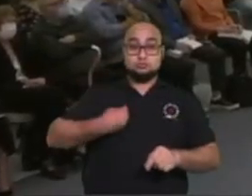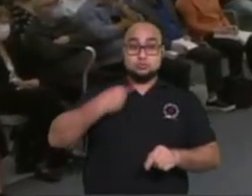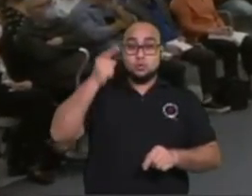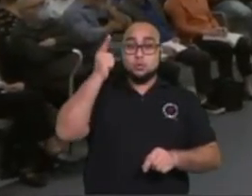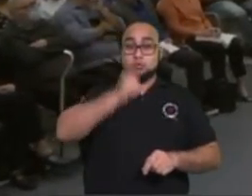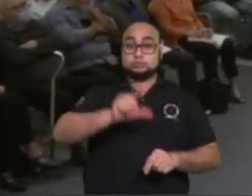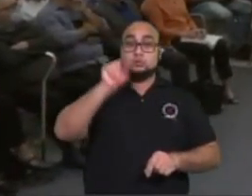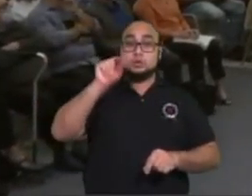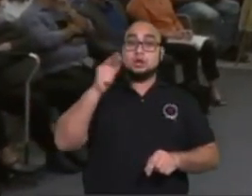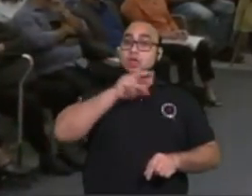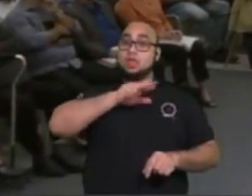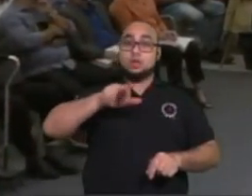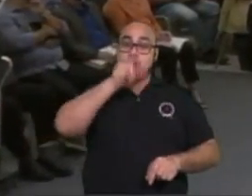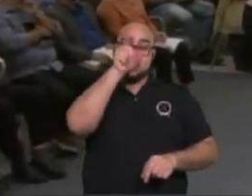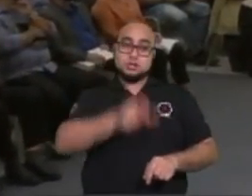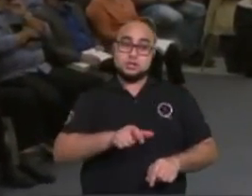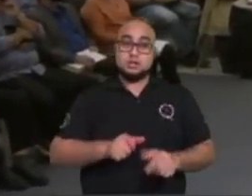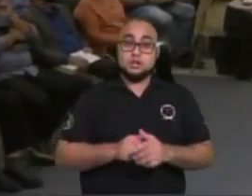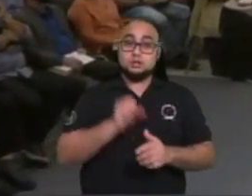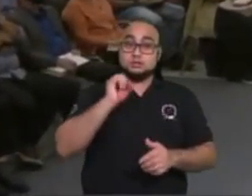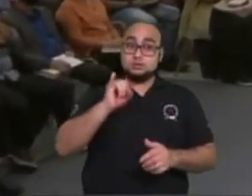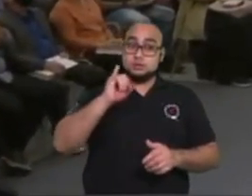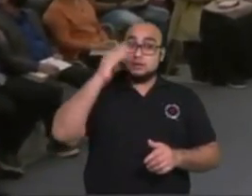saber isso rapaz